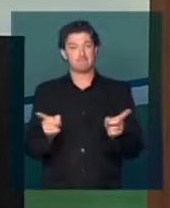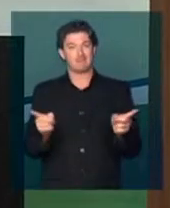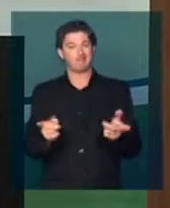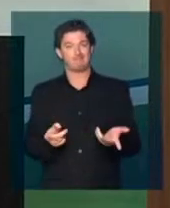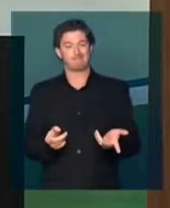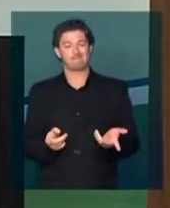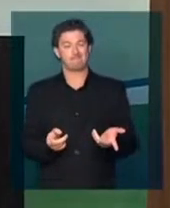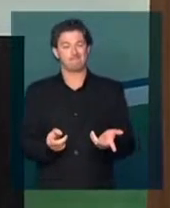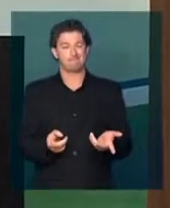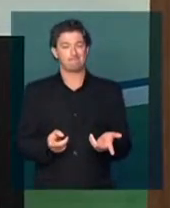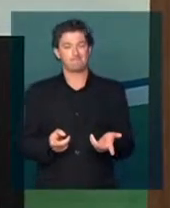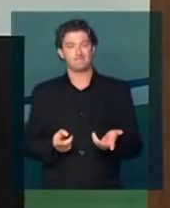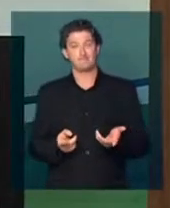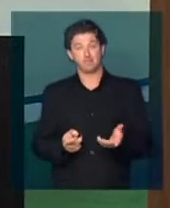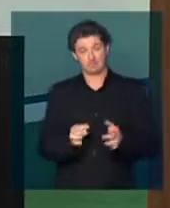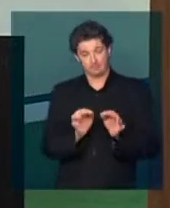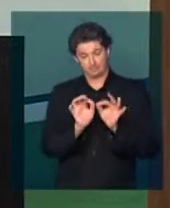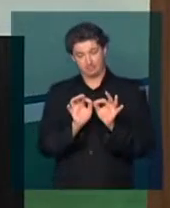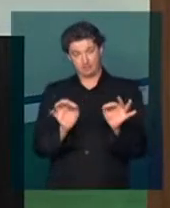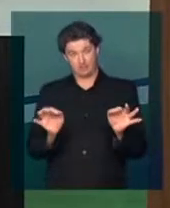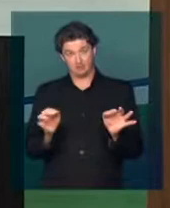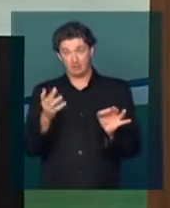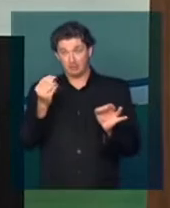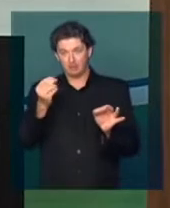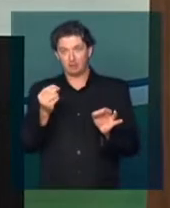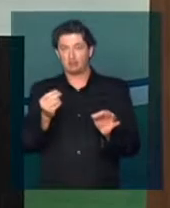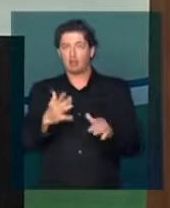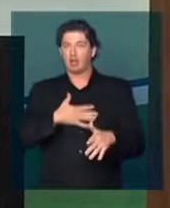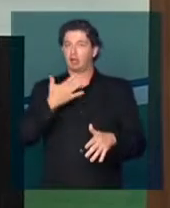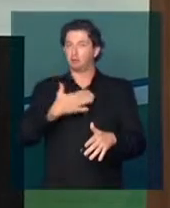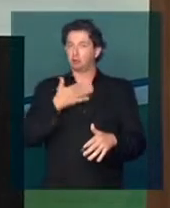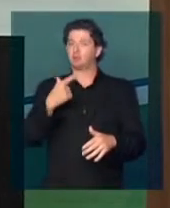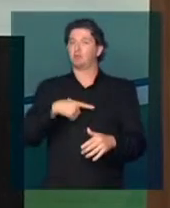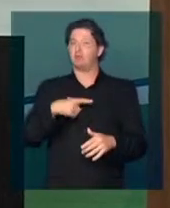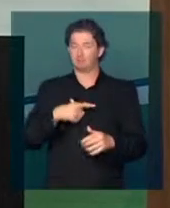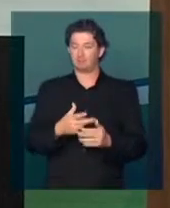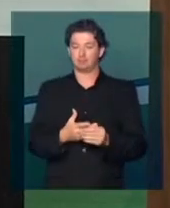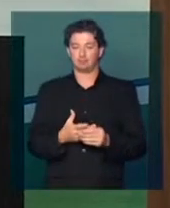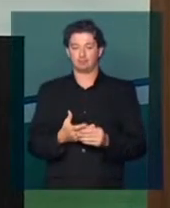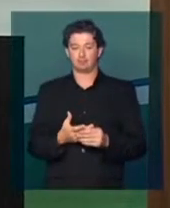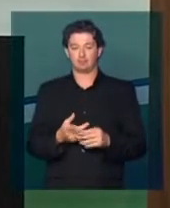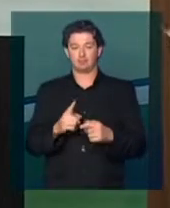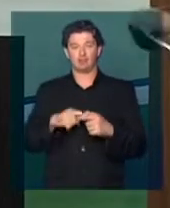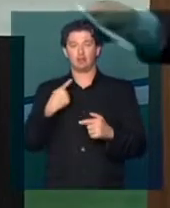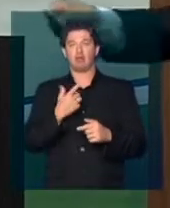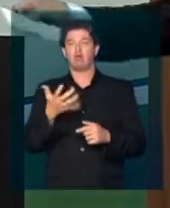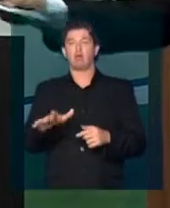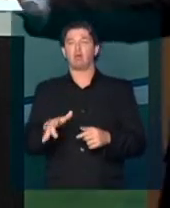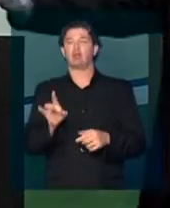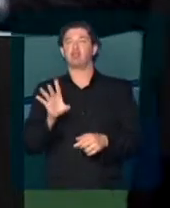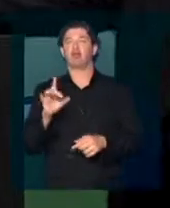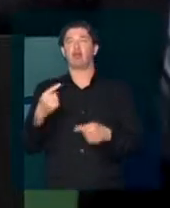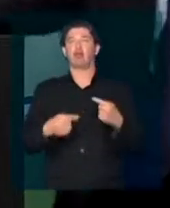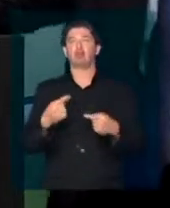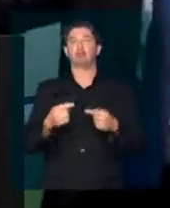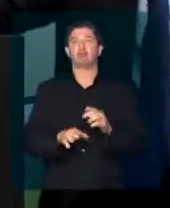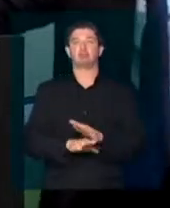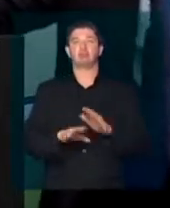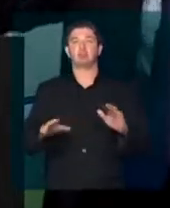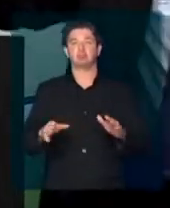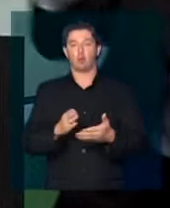Mas a simplicidade é tanta que ela assusta. Porque nós não queremos simplesmente discutir